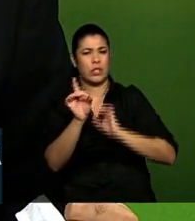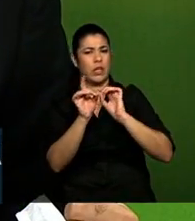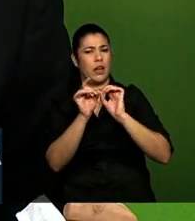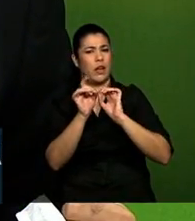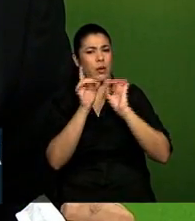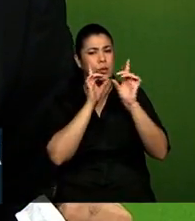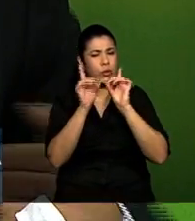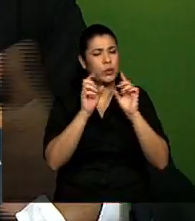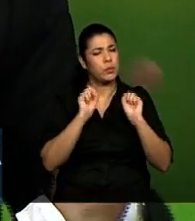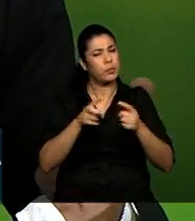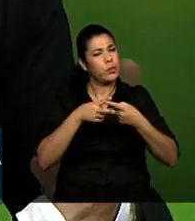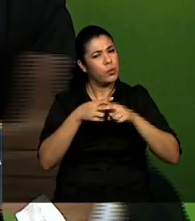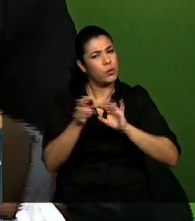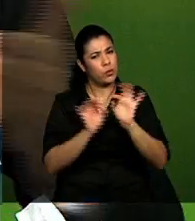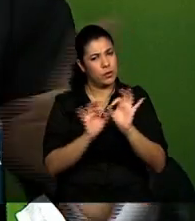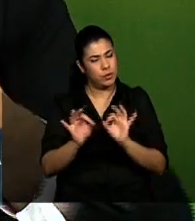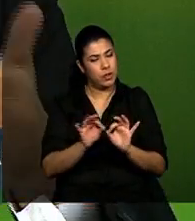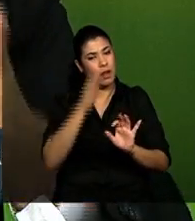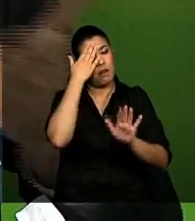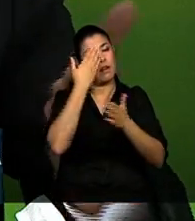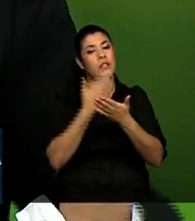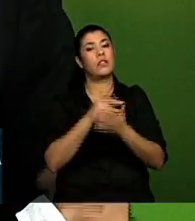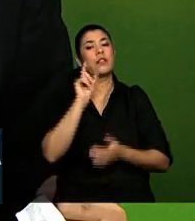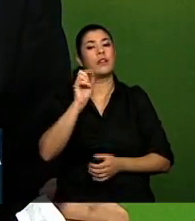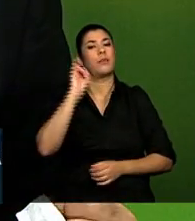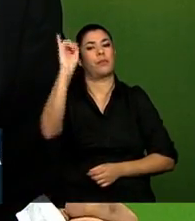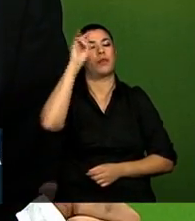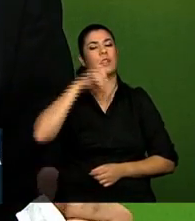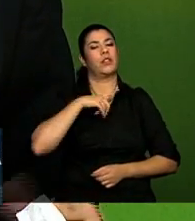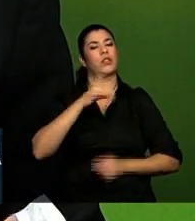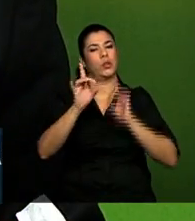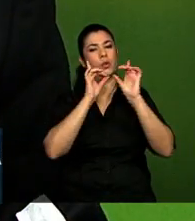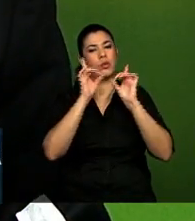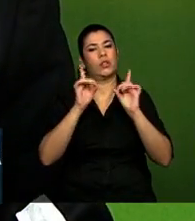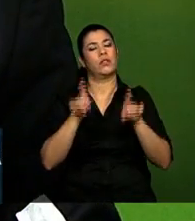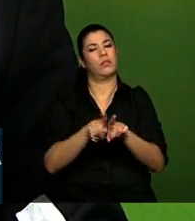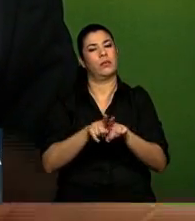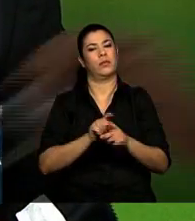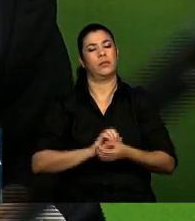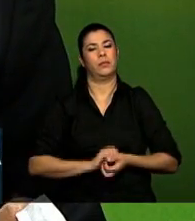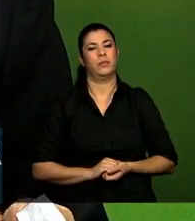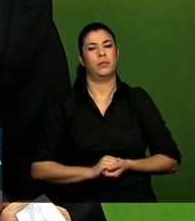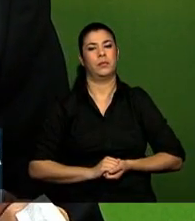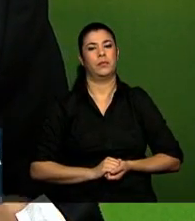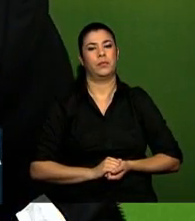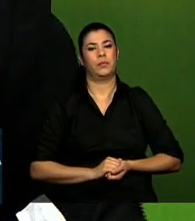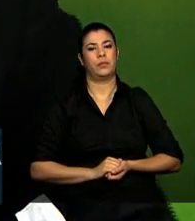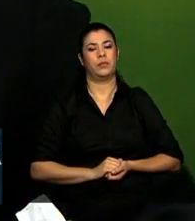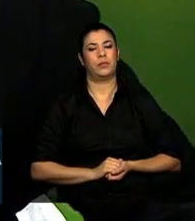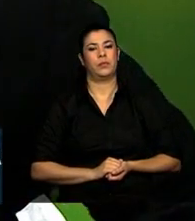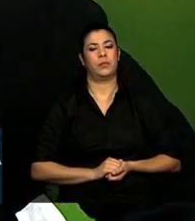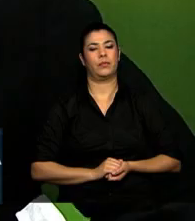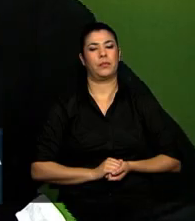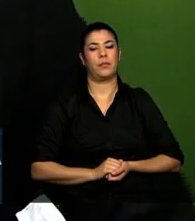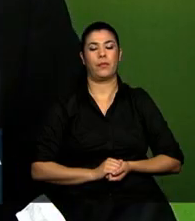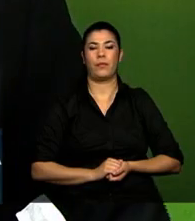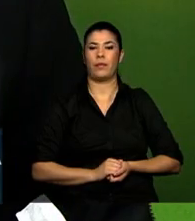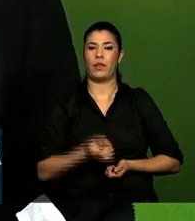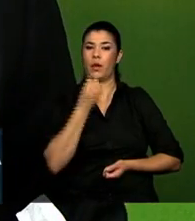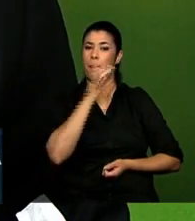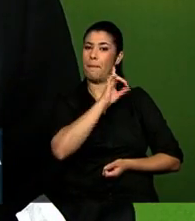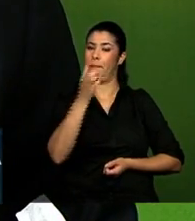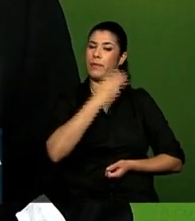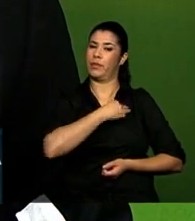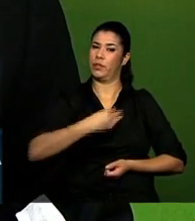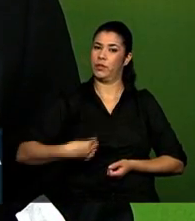ajustadas e nós acreditamos que o diálogo pode sustentar isso oi Ministro Bom dia